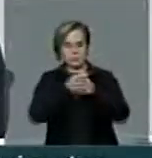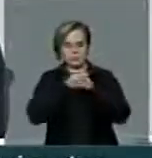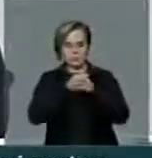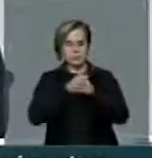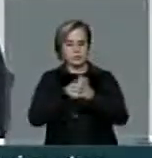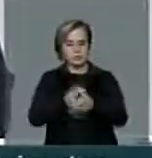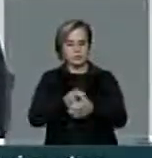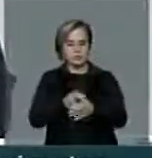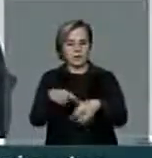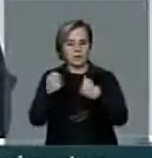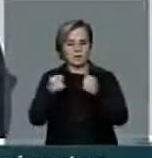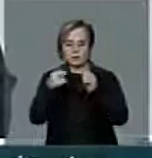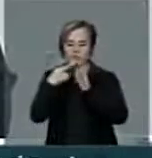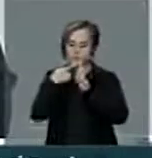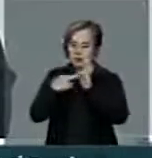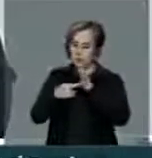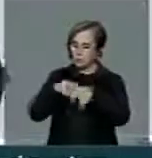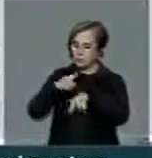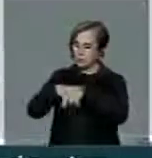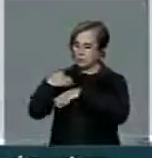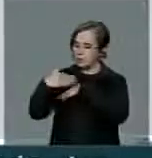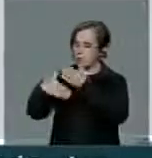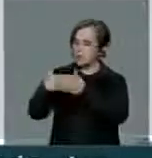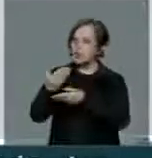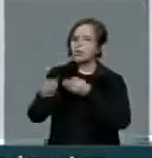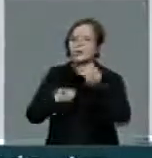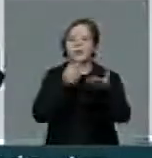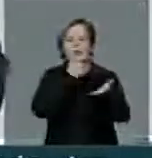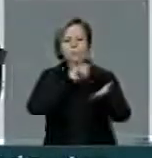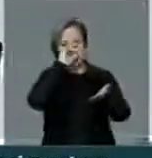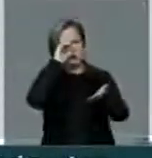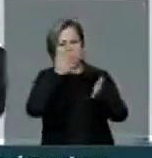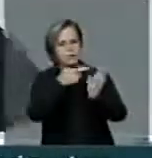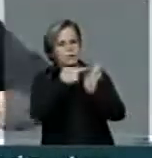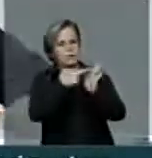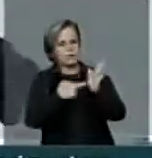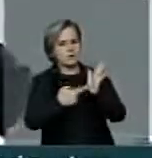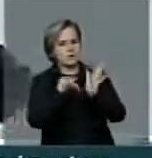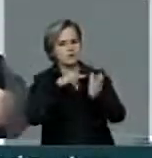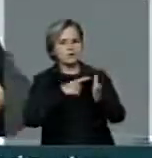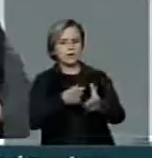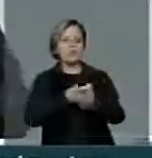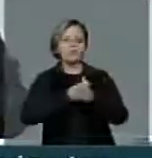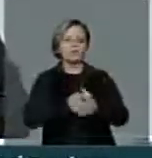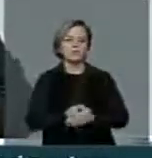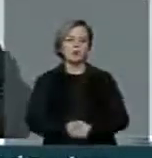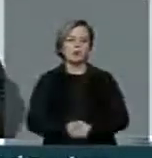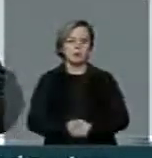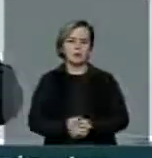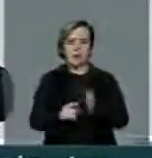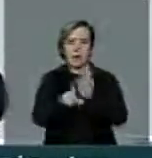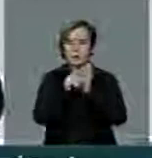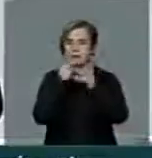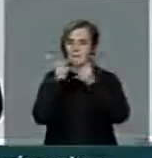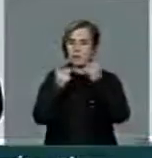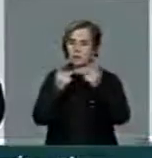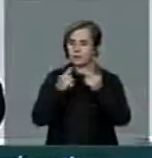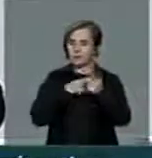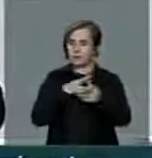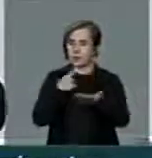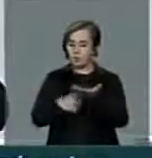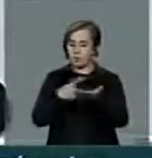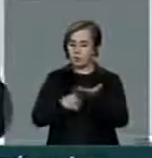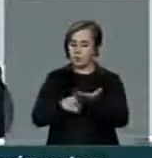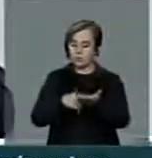está devendo terá que se regularizar. Como é que o senhor quer se regularizar se o senhor tem multa? A lei diz, eu tenho que fazer o termo de